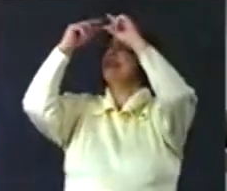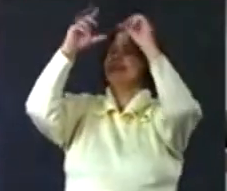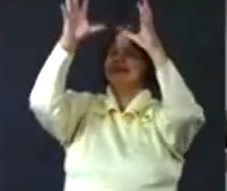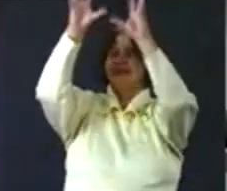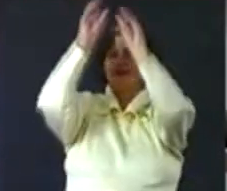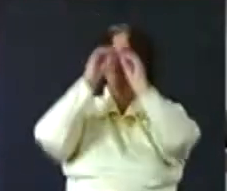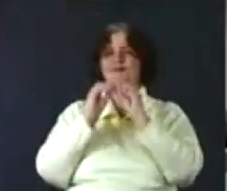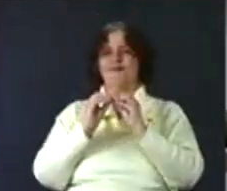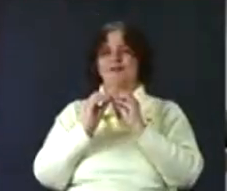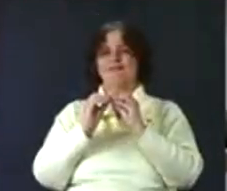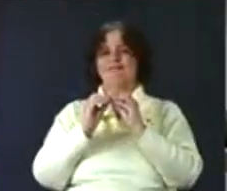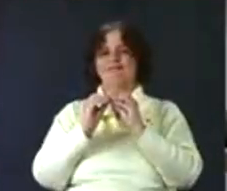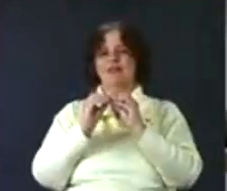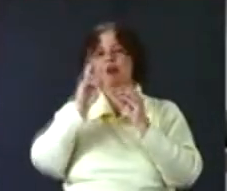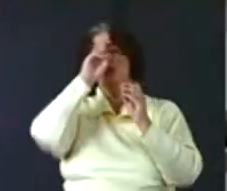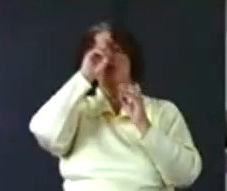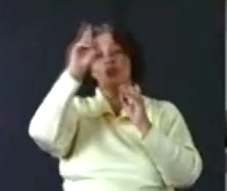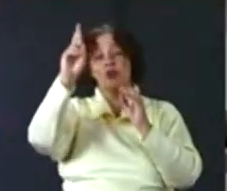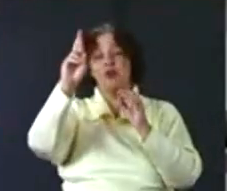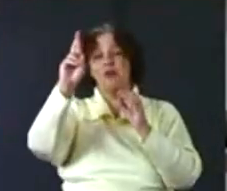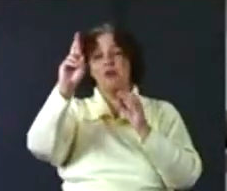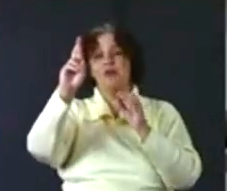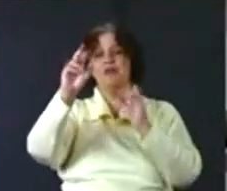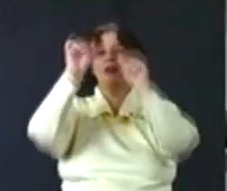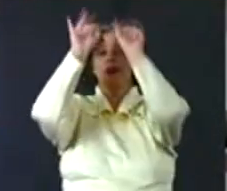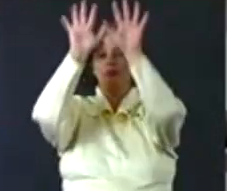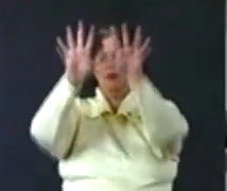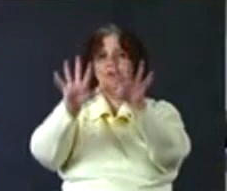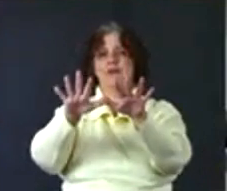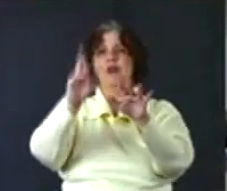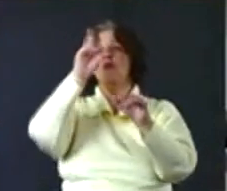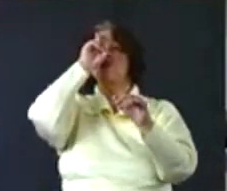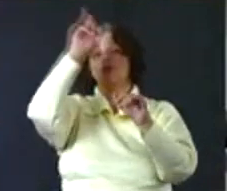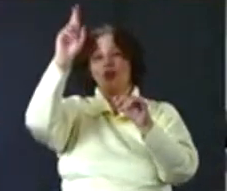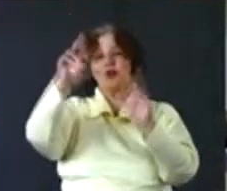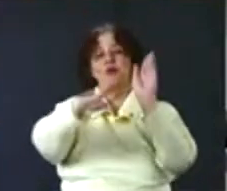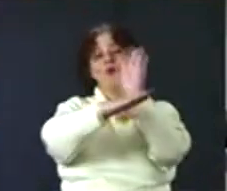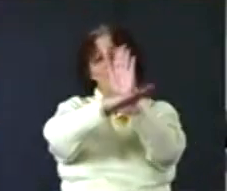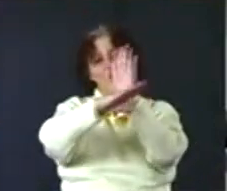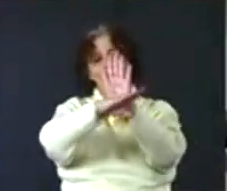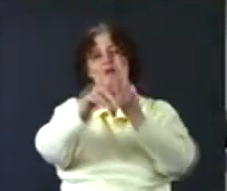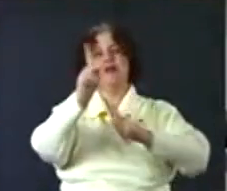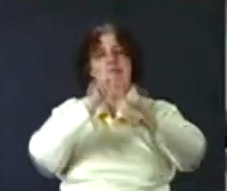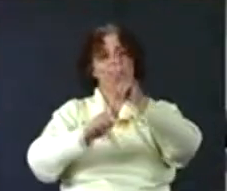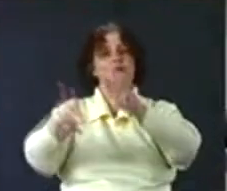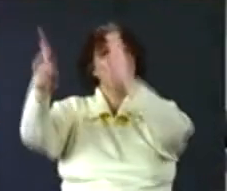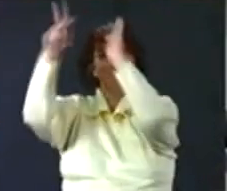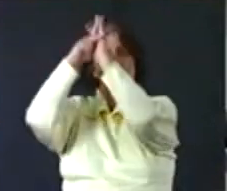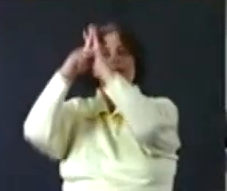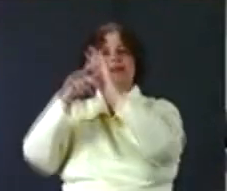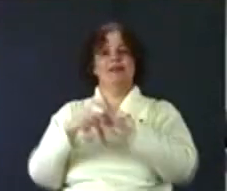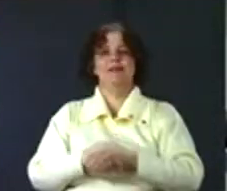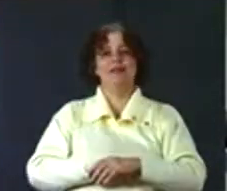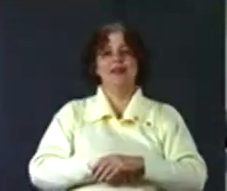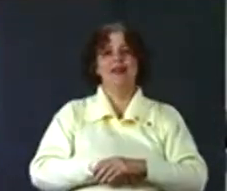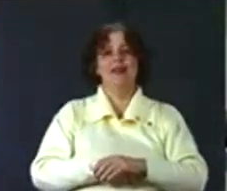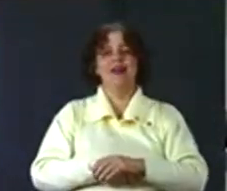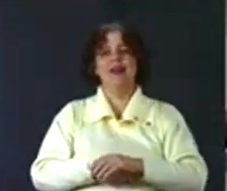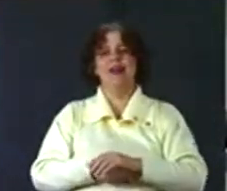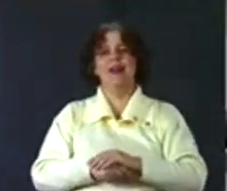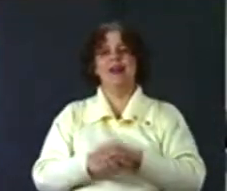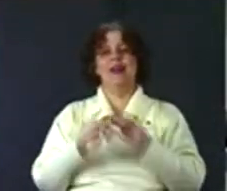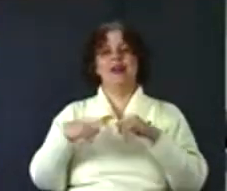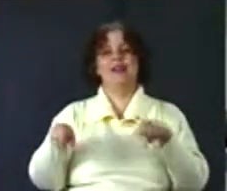Senhor cuida do seu povo, mesmo que a luta seja muito grande. Esses judeus então se levantam de forma